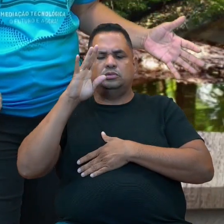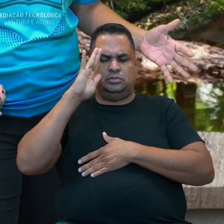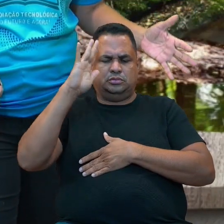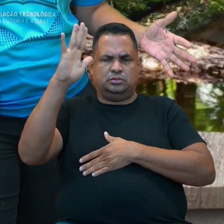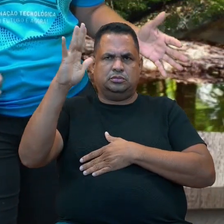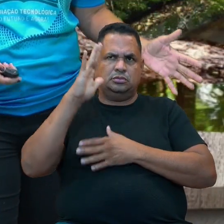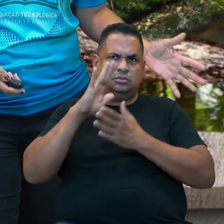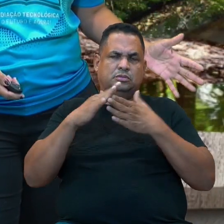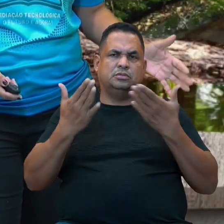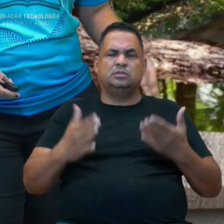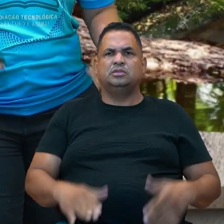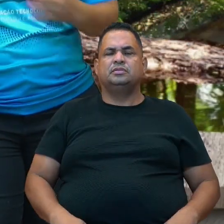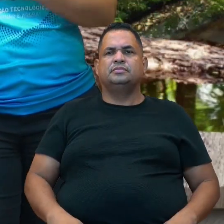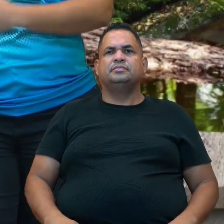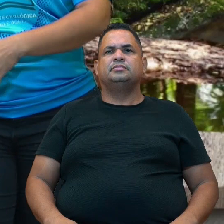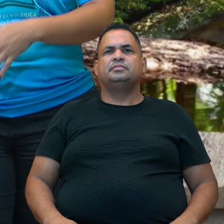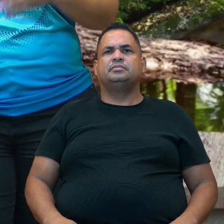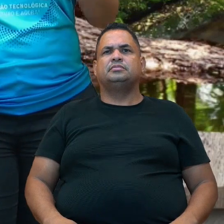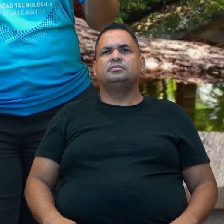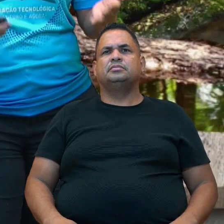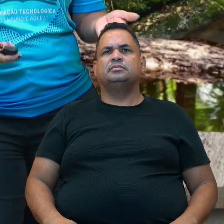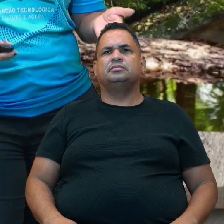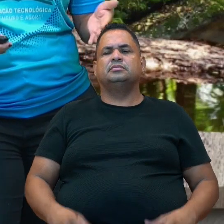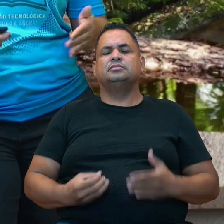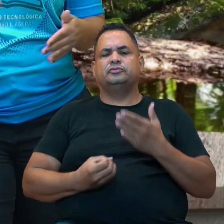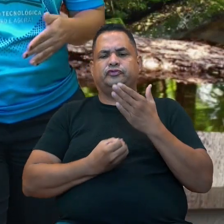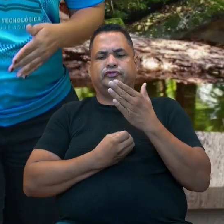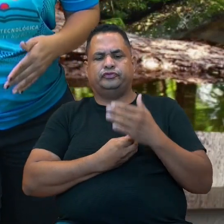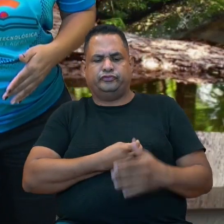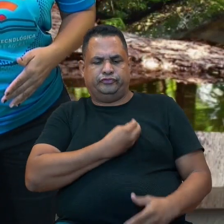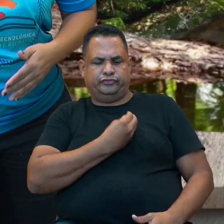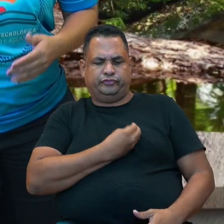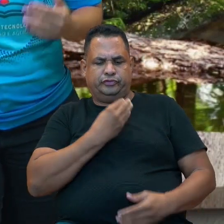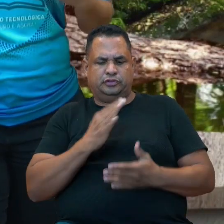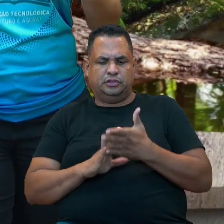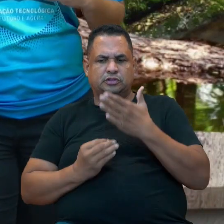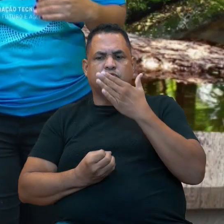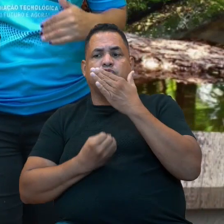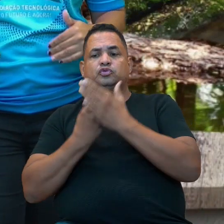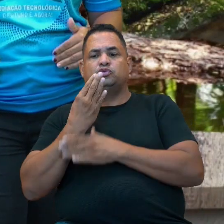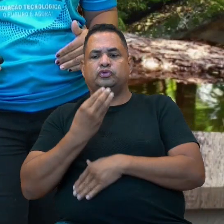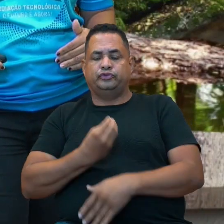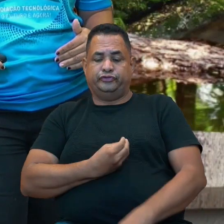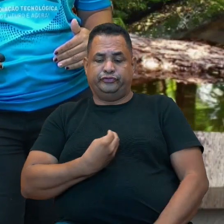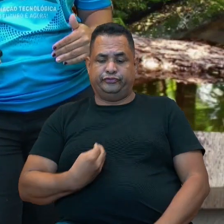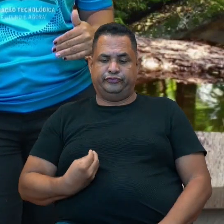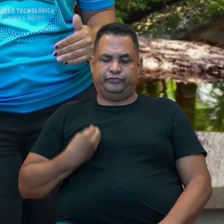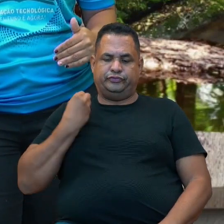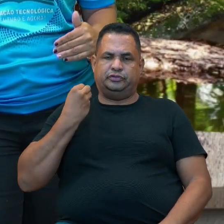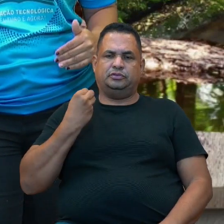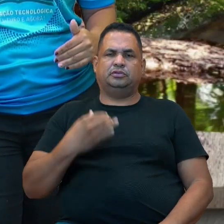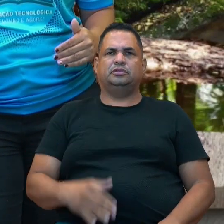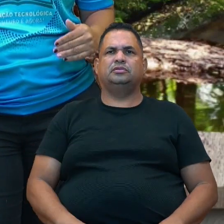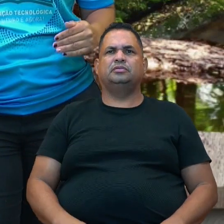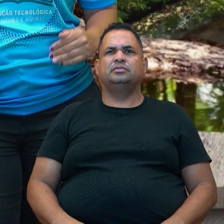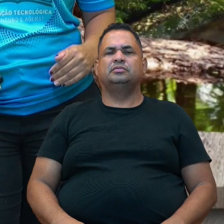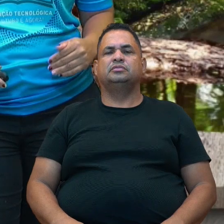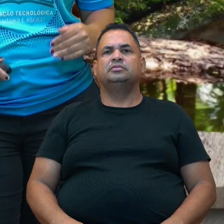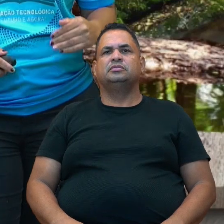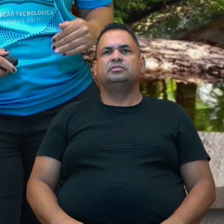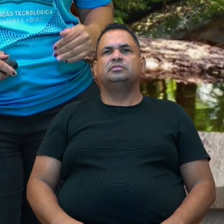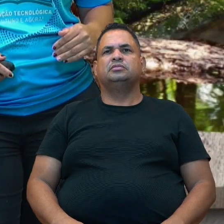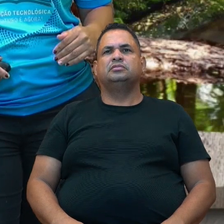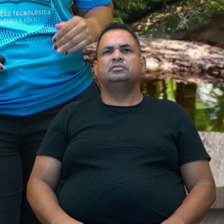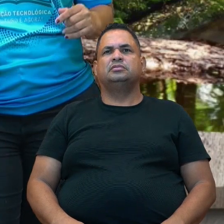outras formas de vida. Não, vida gera vida, teoria da biogênese. E aí nós chegamos aqui nos processos